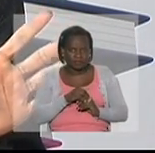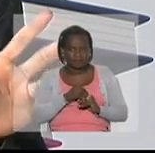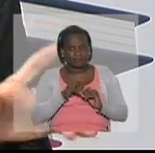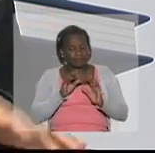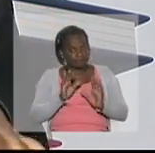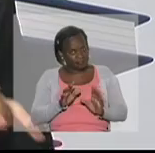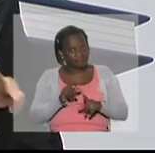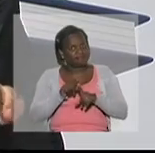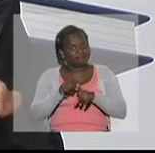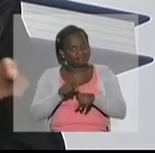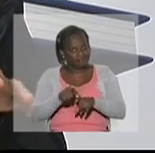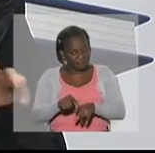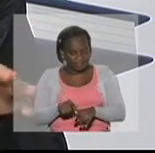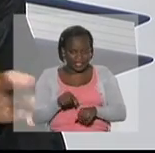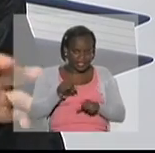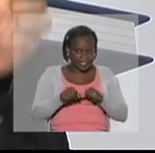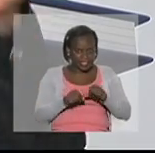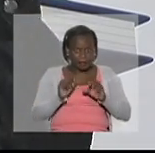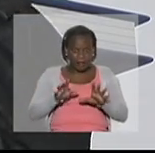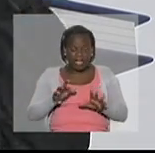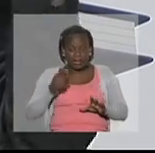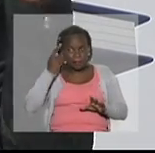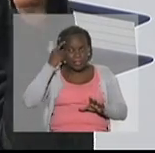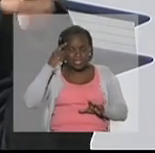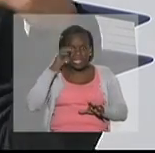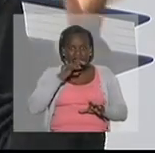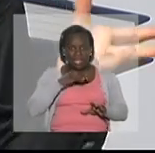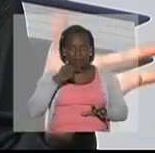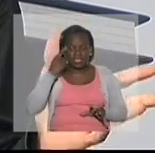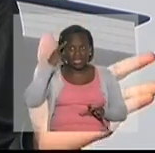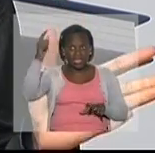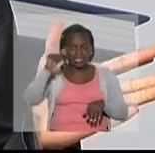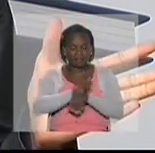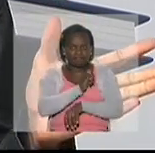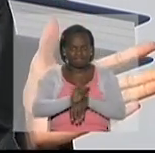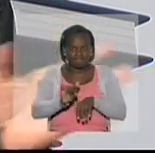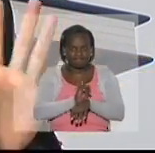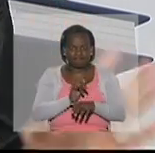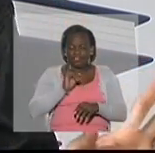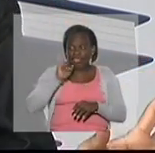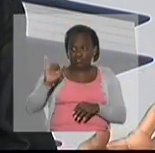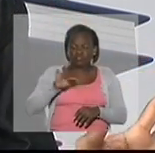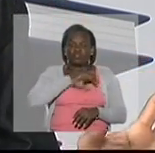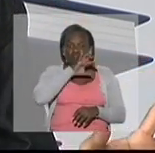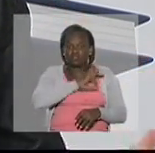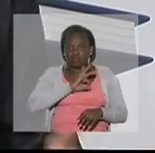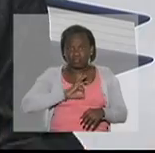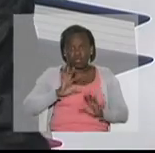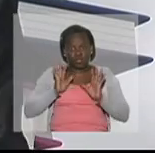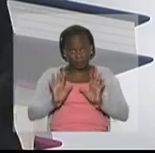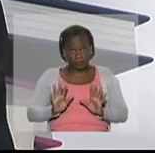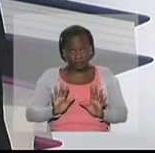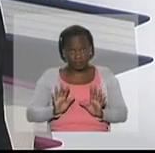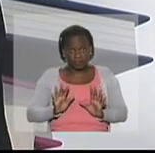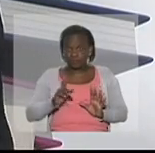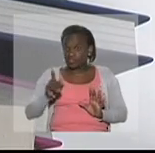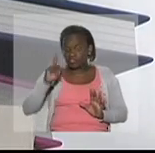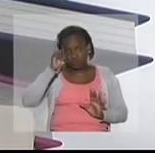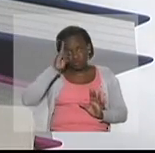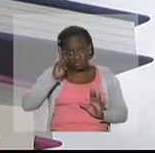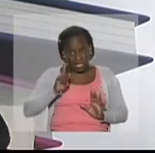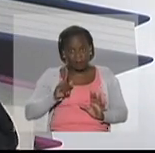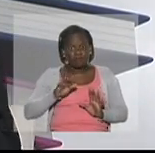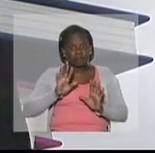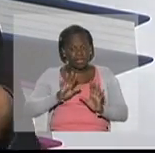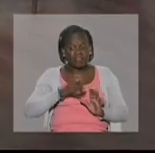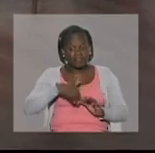rápidas, quer dizer, são bem lentas na hora de andar, mas rápidas na hora de pensar, ela logo fez um plano. E foi dizendo para a onça, olha, dona onça, a senhora